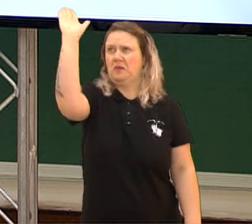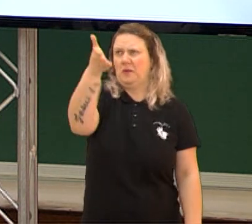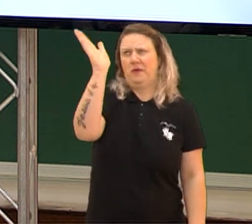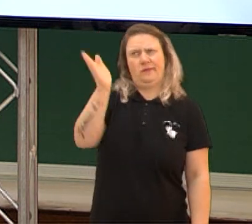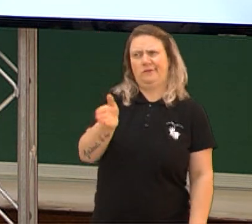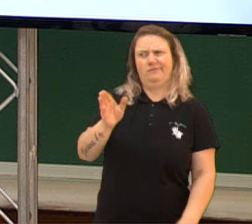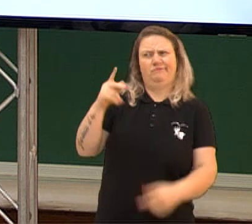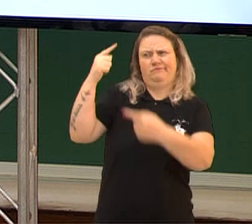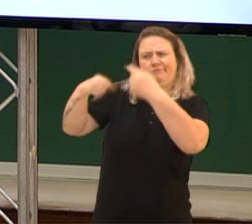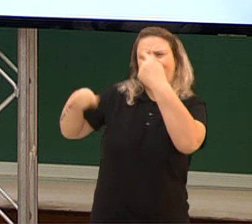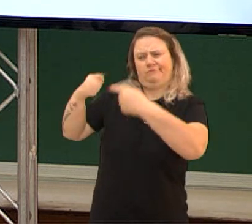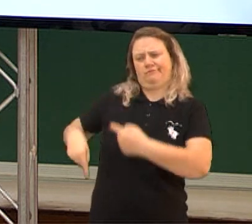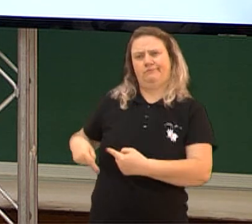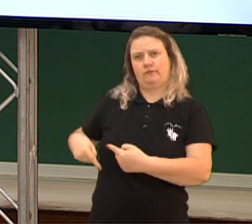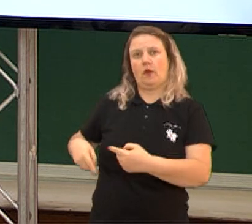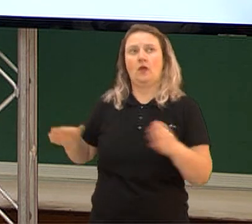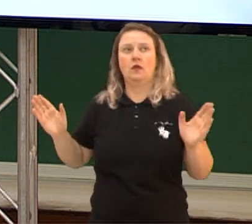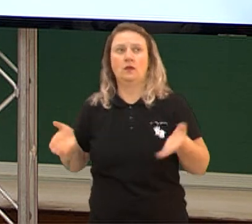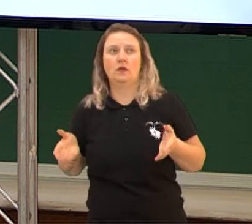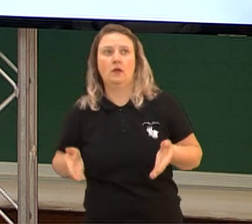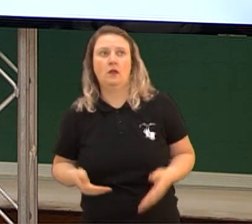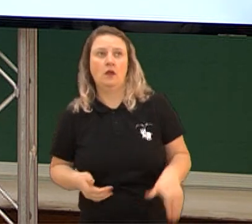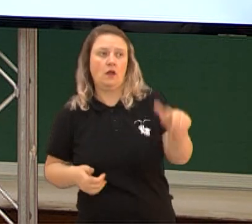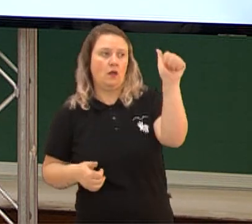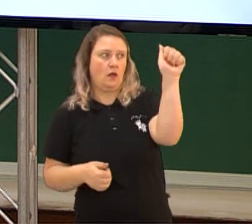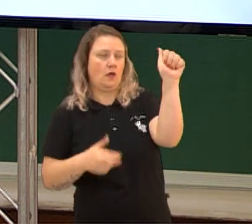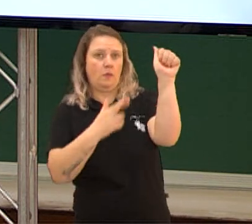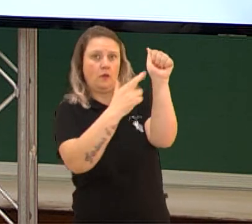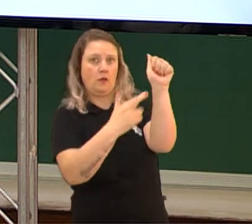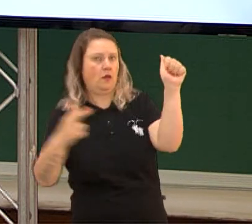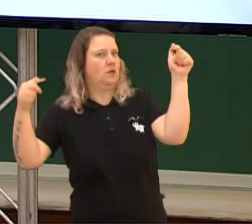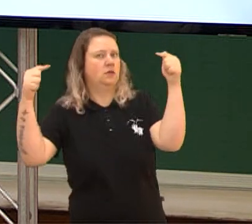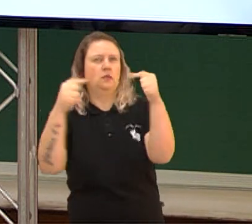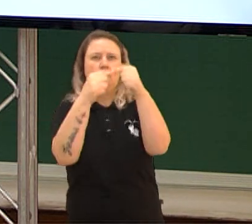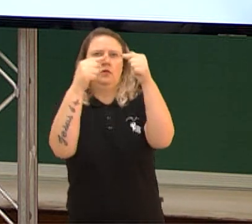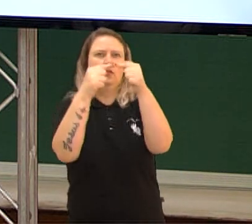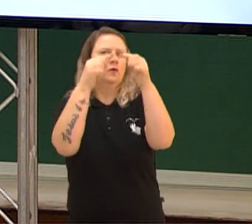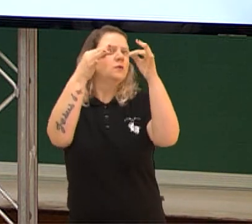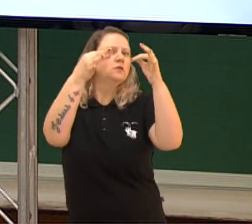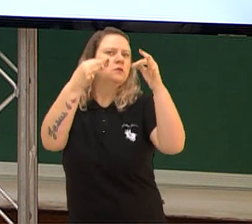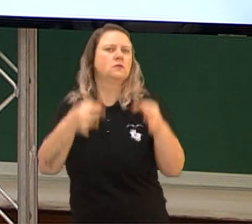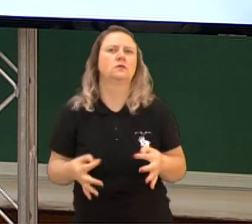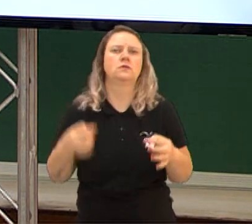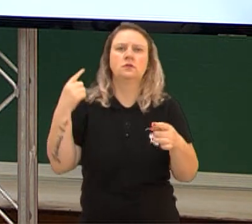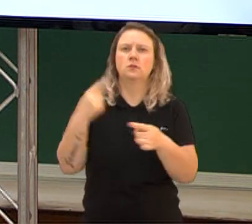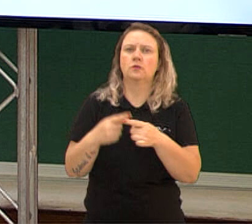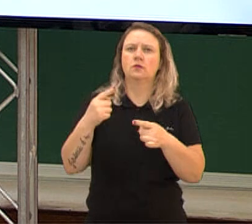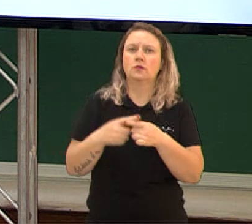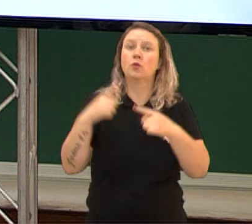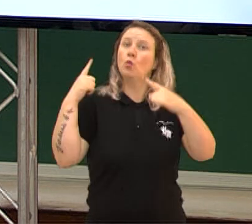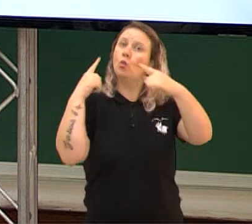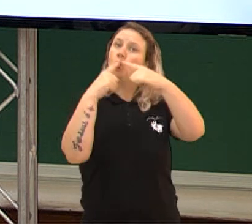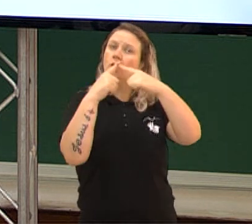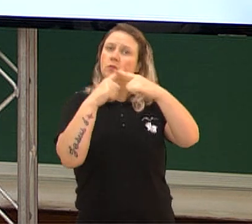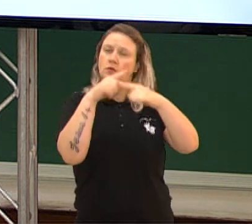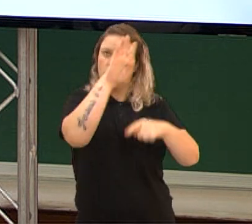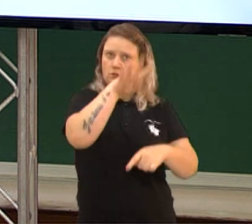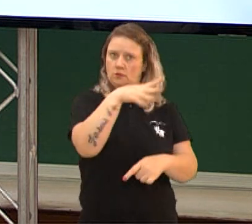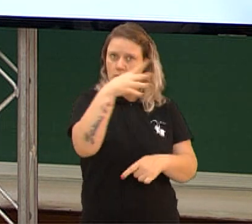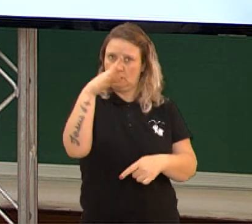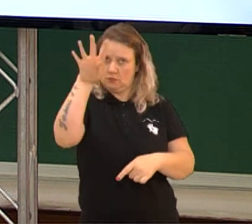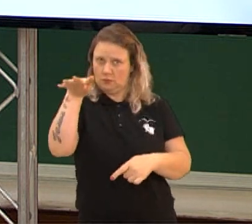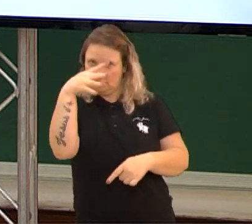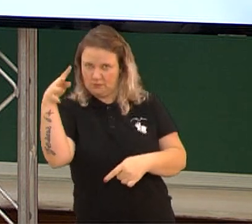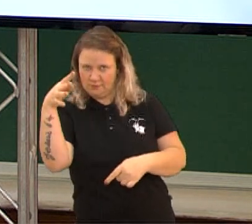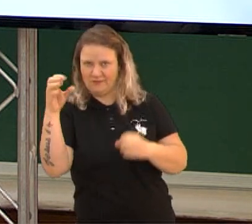três seria a minha análise final. E a alternativa A é a minha resposta final, porque é o produto das matrizes. Tá